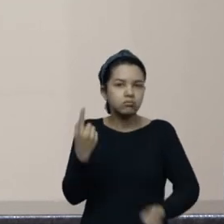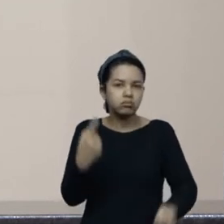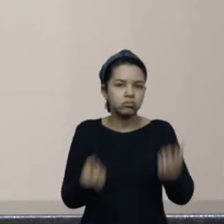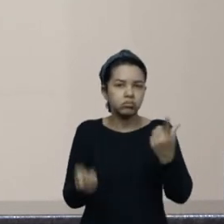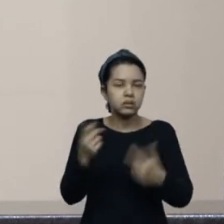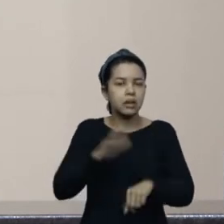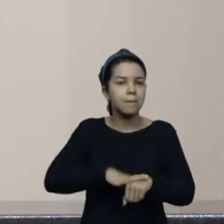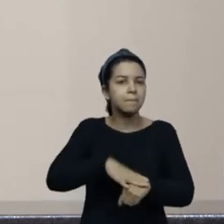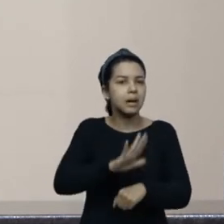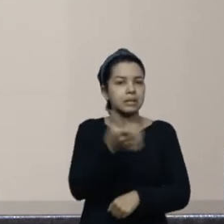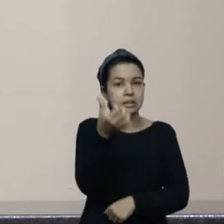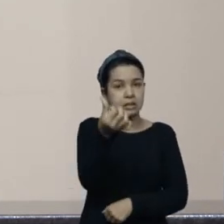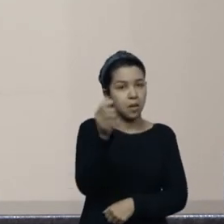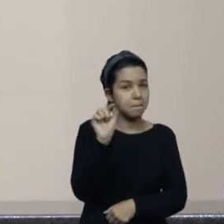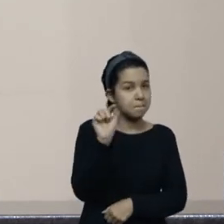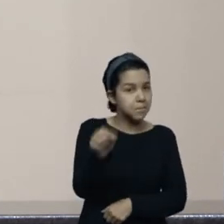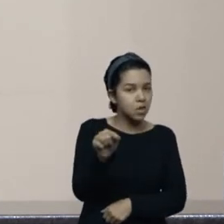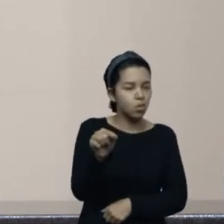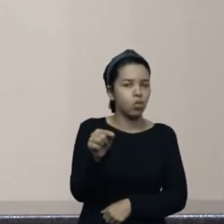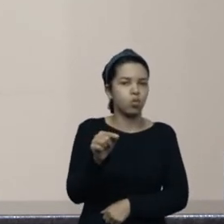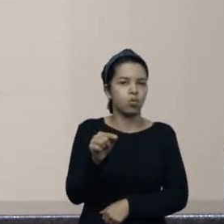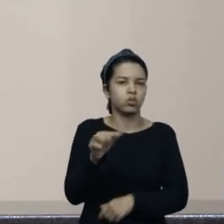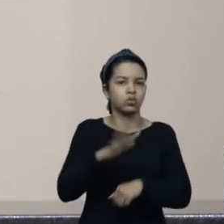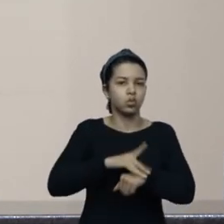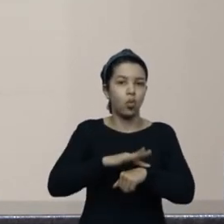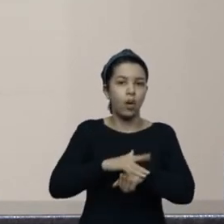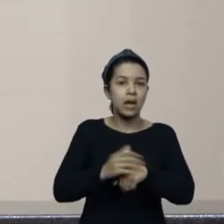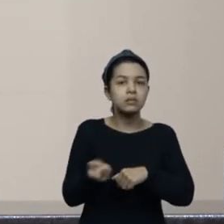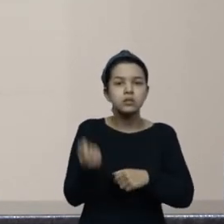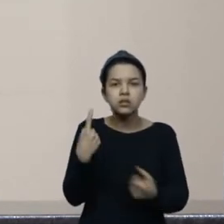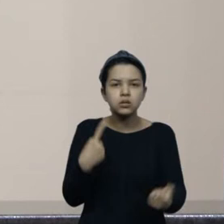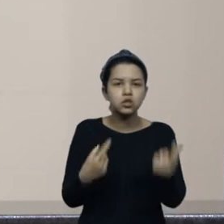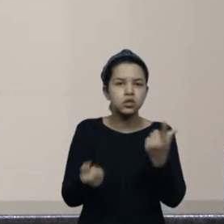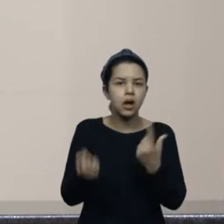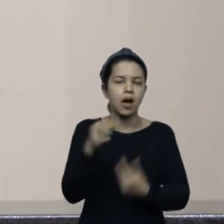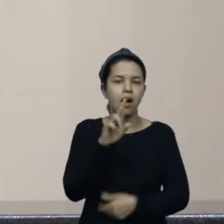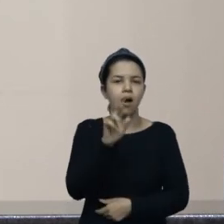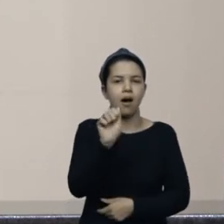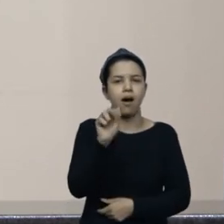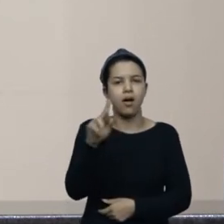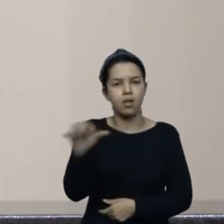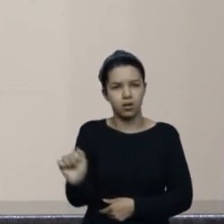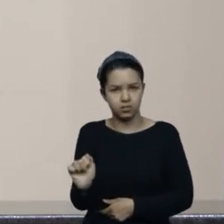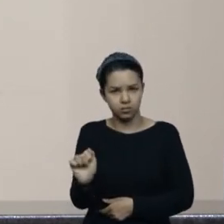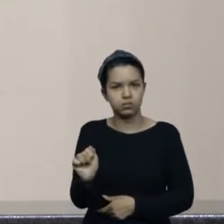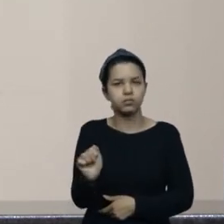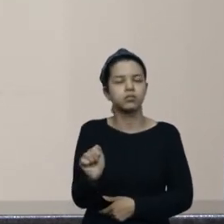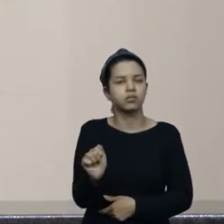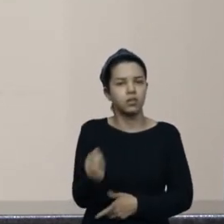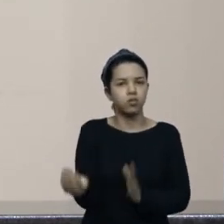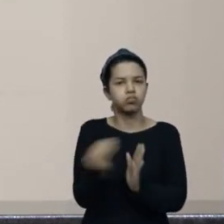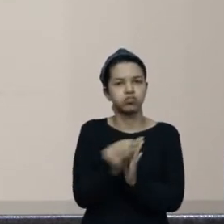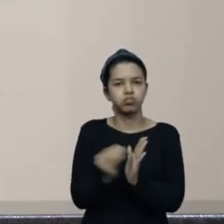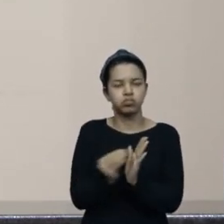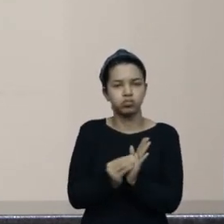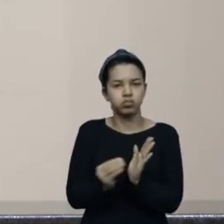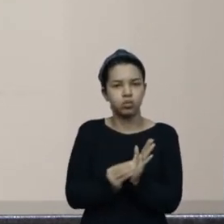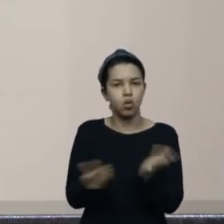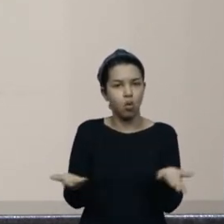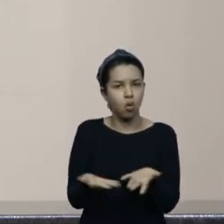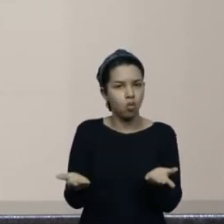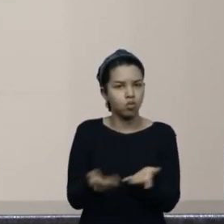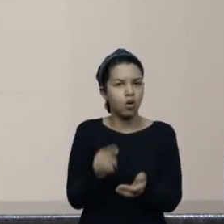mil doenças raras catalogadas, mais de 6 mil. E hoje ele fez uma rápida e uma